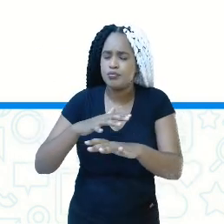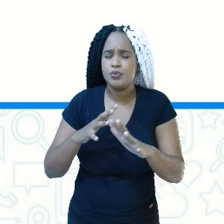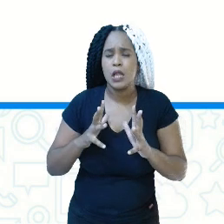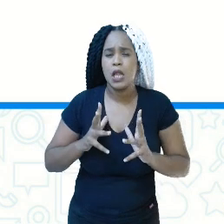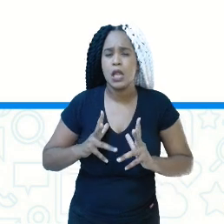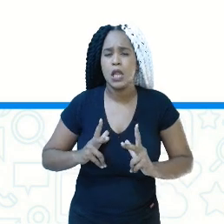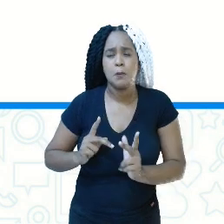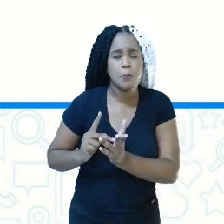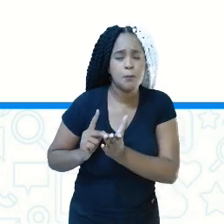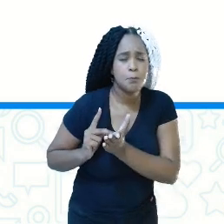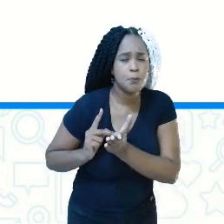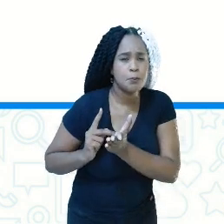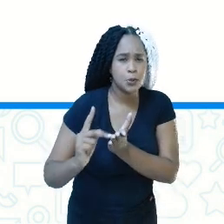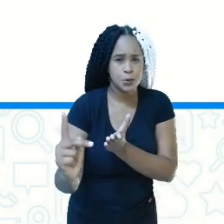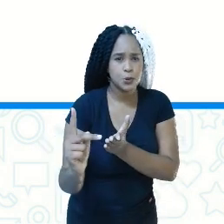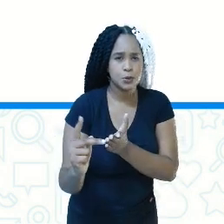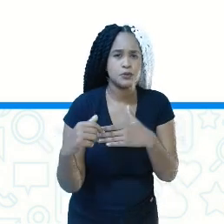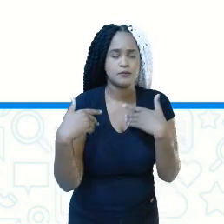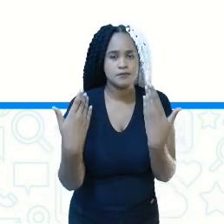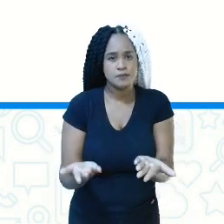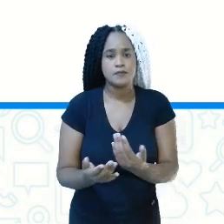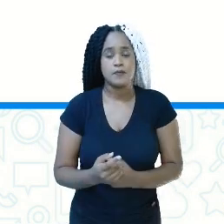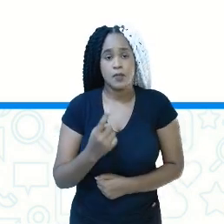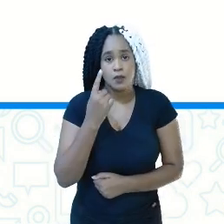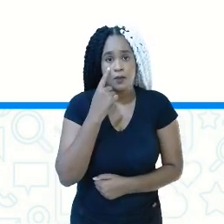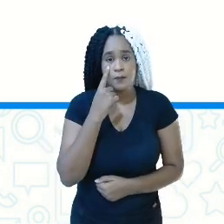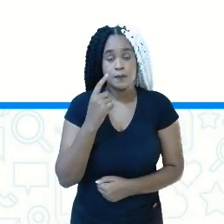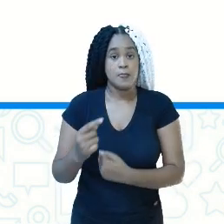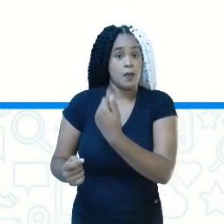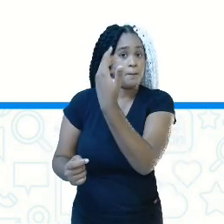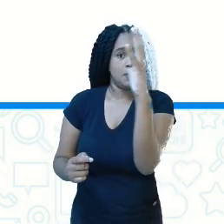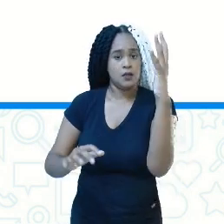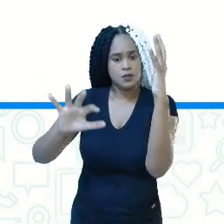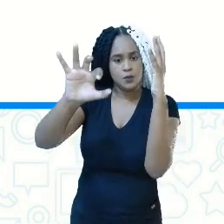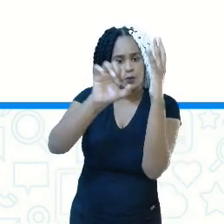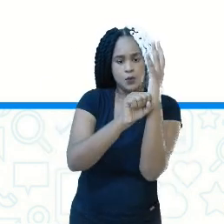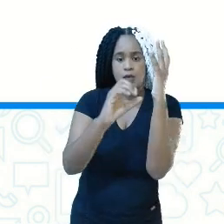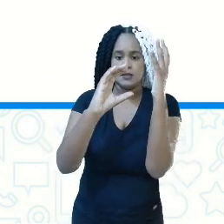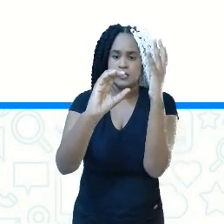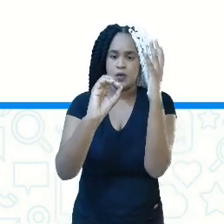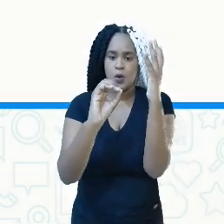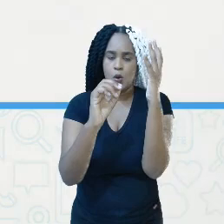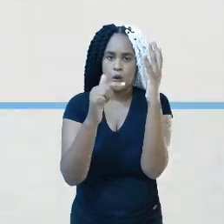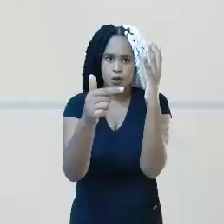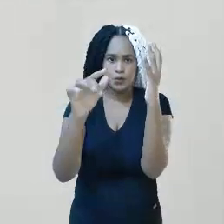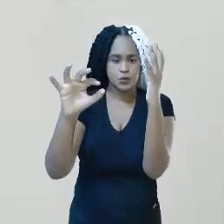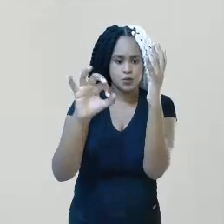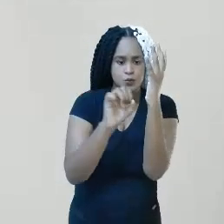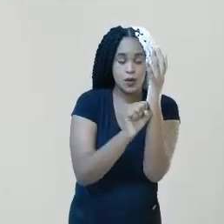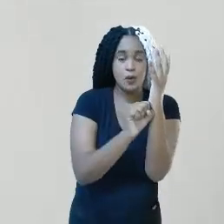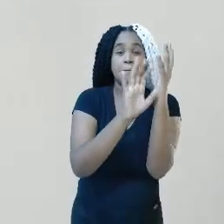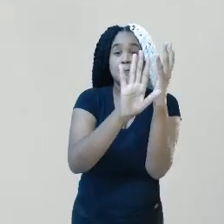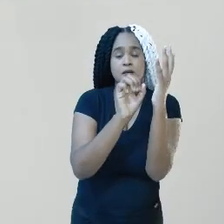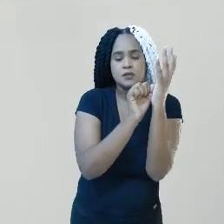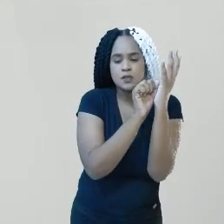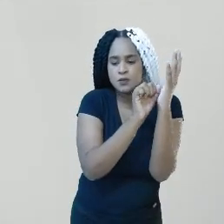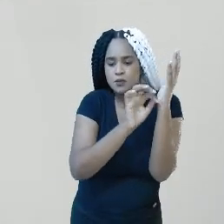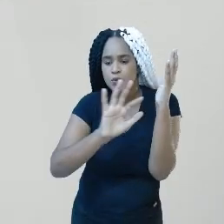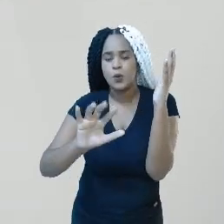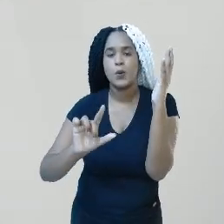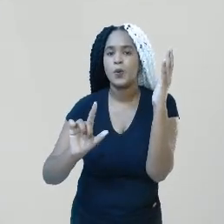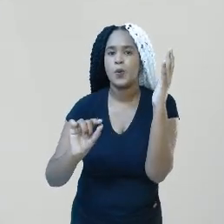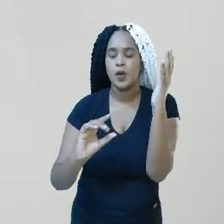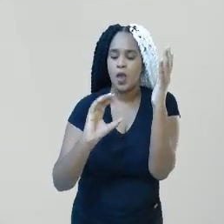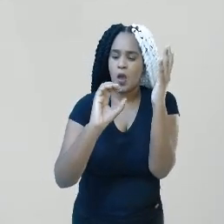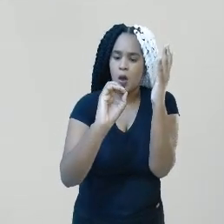produz glicose, elimina oxigênio, essencial para a sobrevivência no nosso planeta. Sem oxigênio,